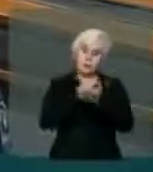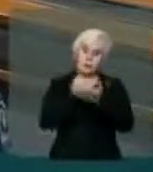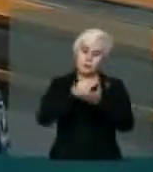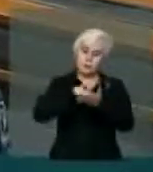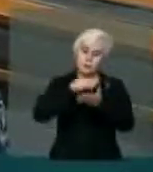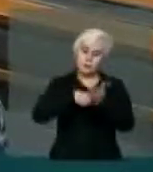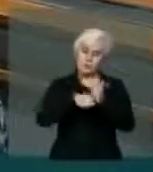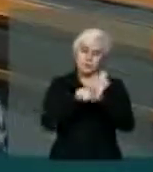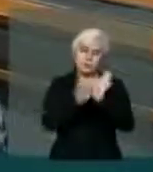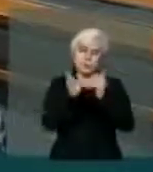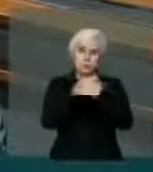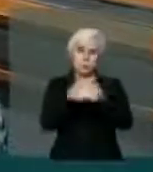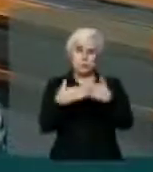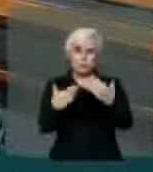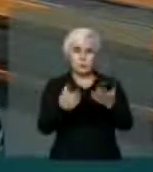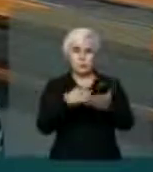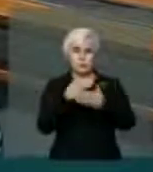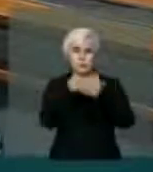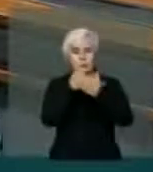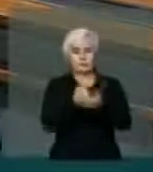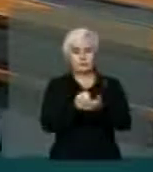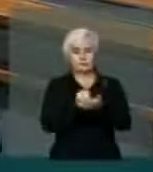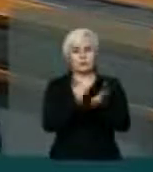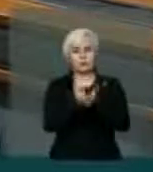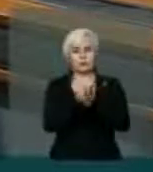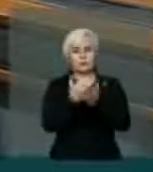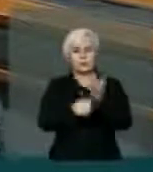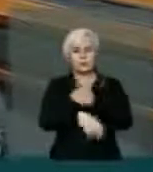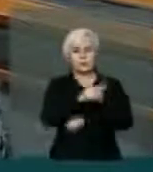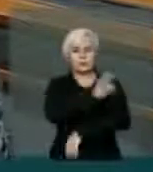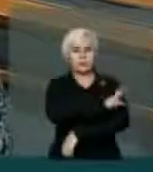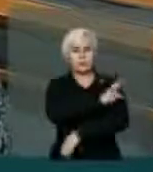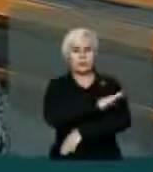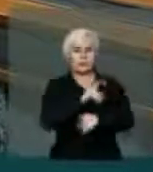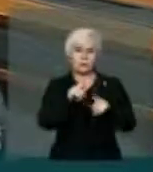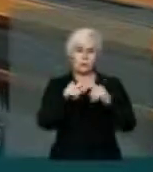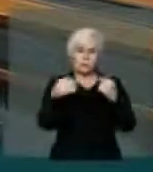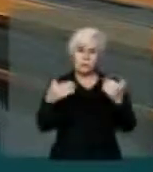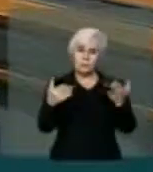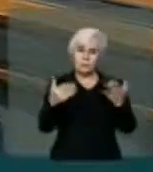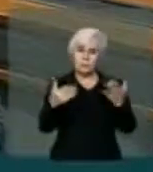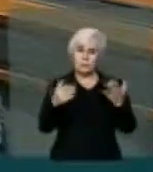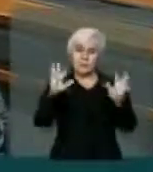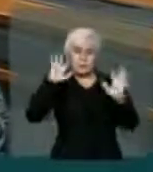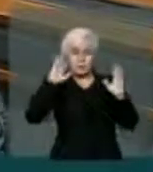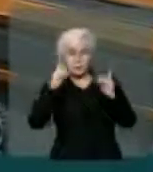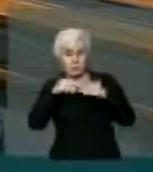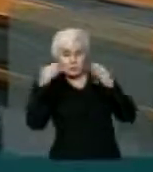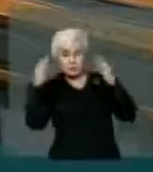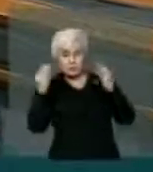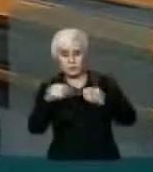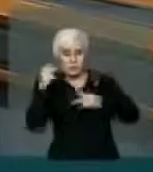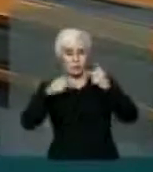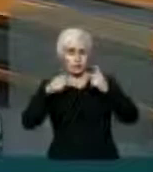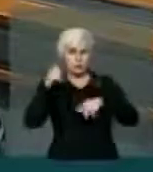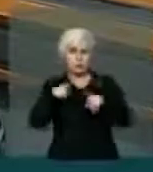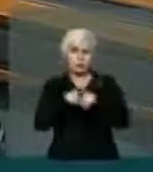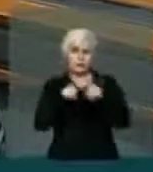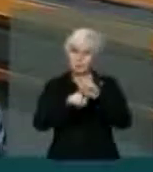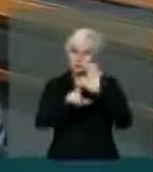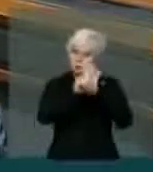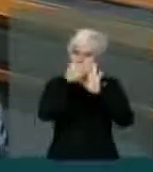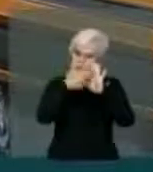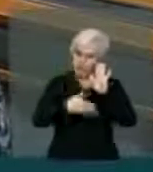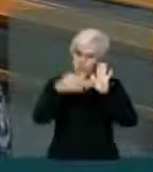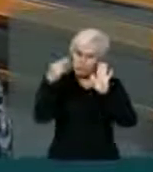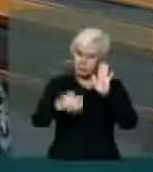assegura os elementos técnicos que o processo implica, mas não necessariamente o juízo político e o juízo legal,